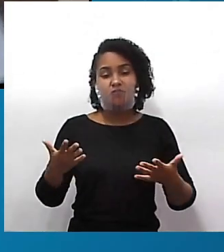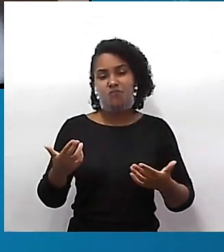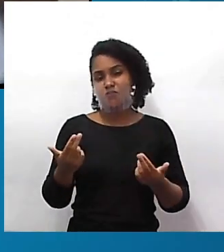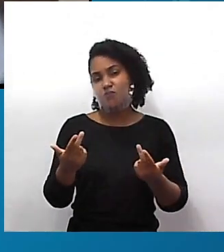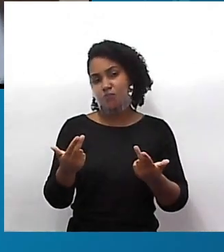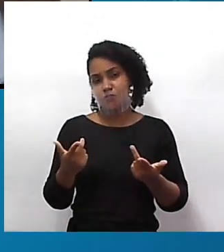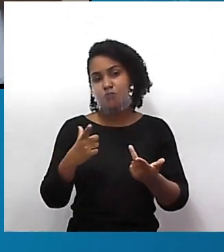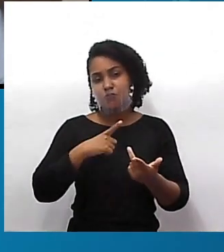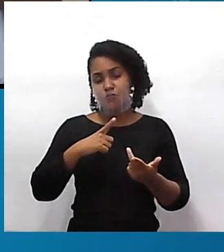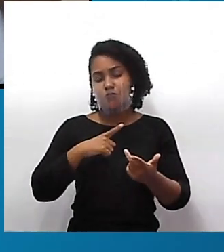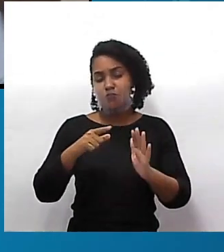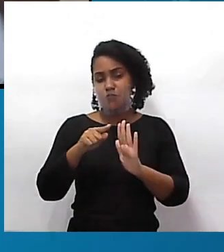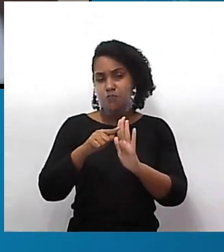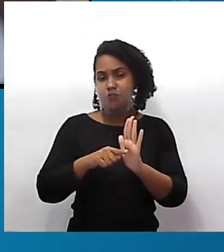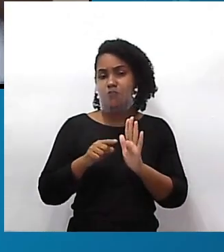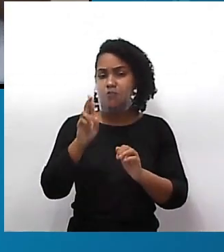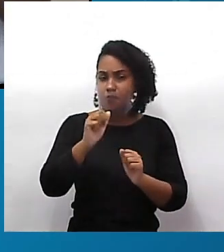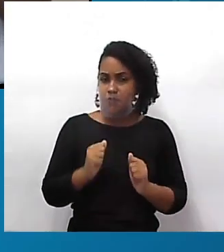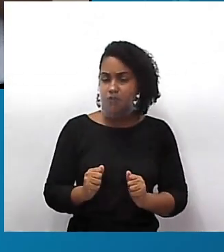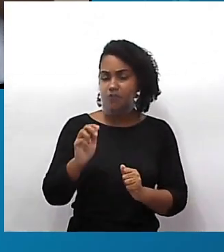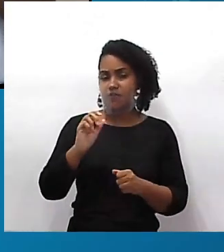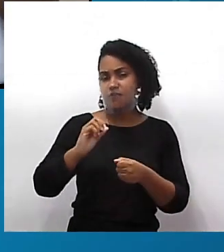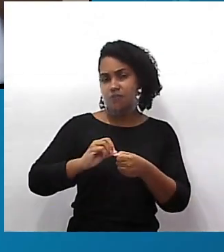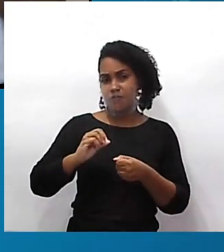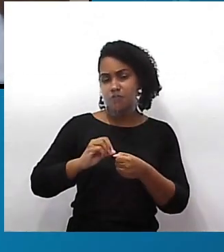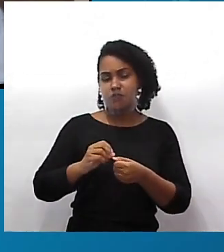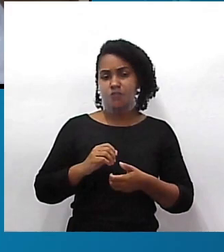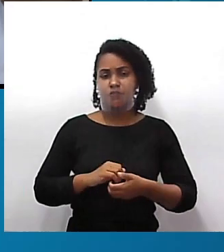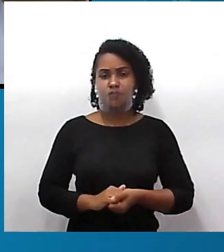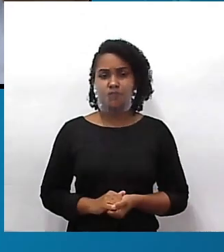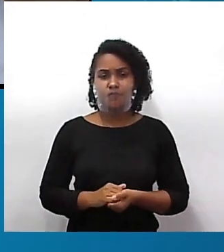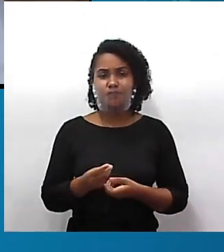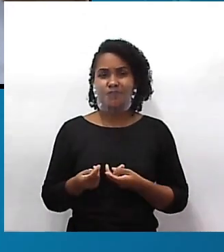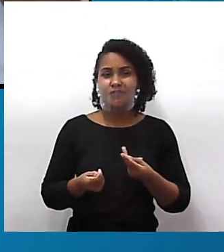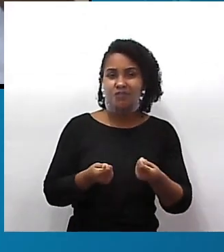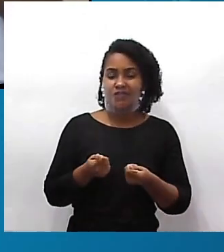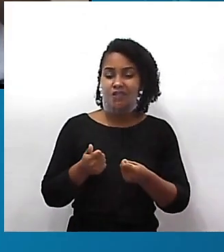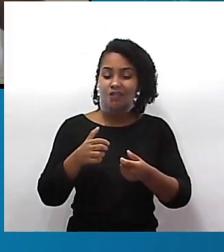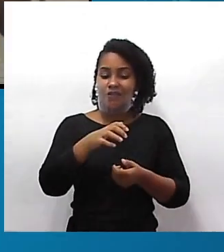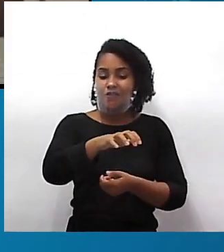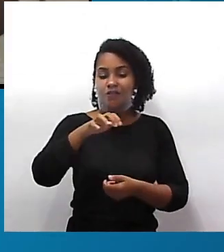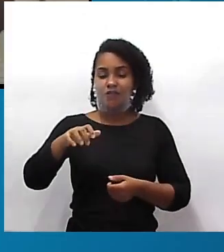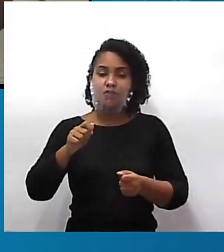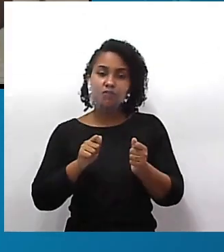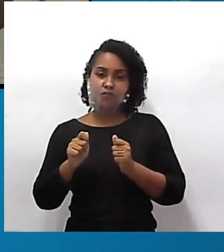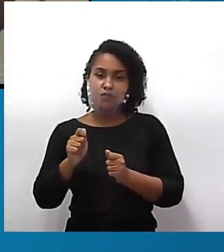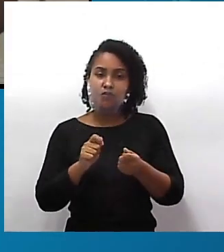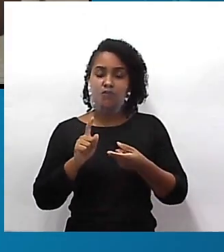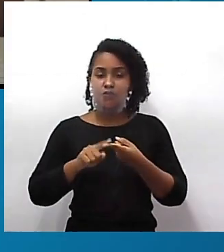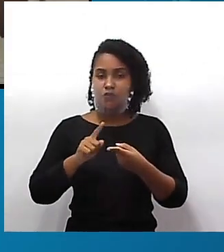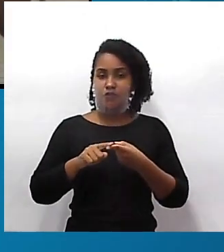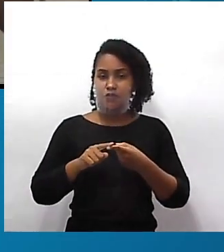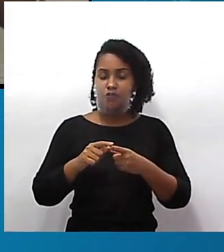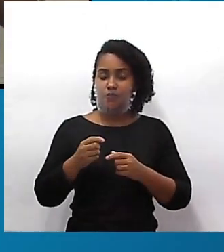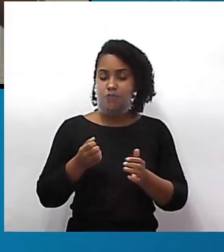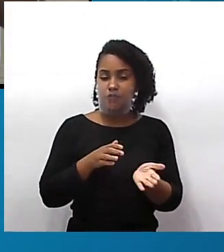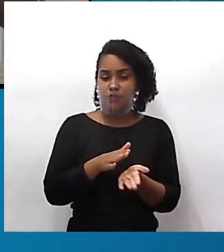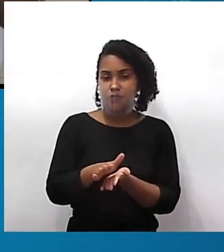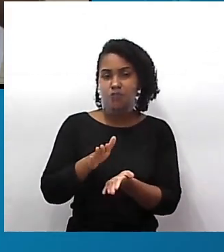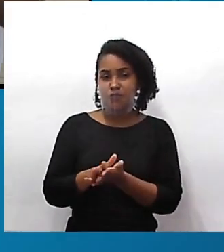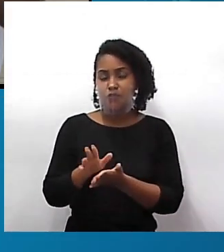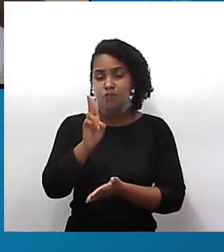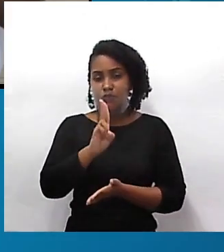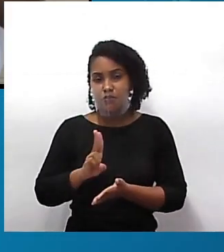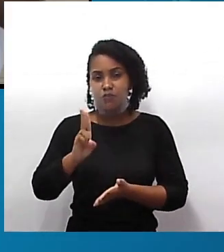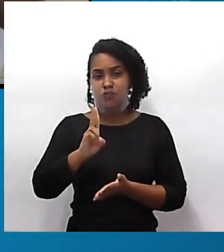né? O mesmo procedimento você pode fazer com os setores administrativo e produção, né?